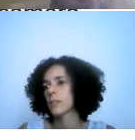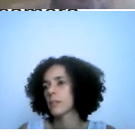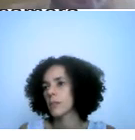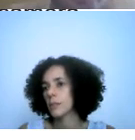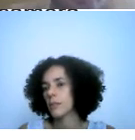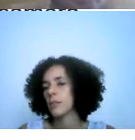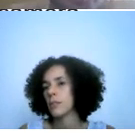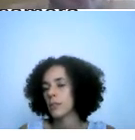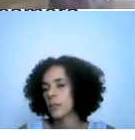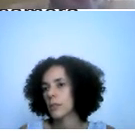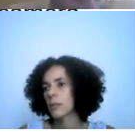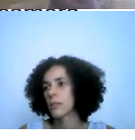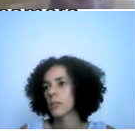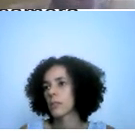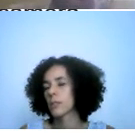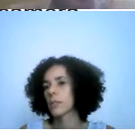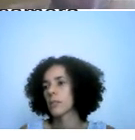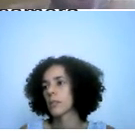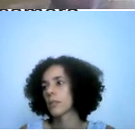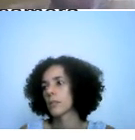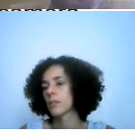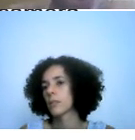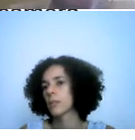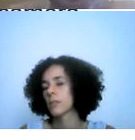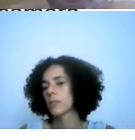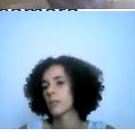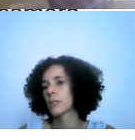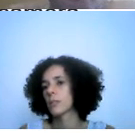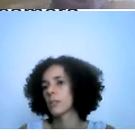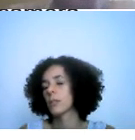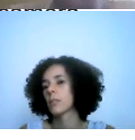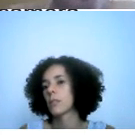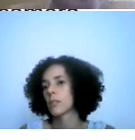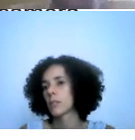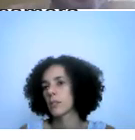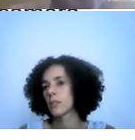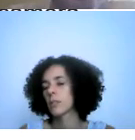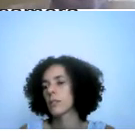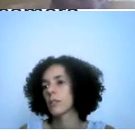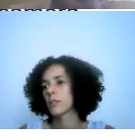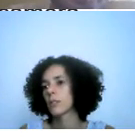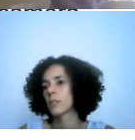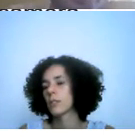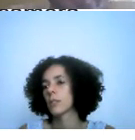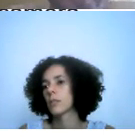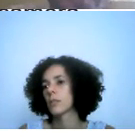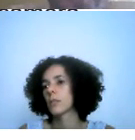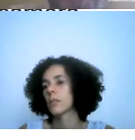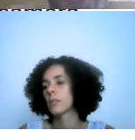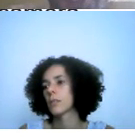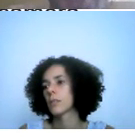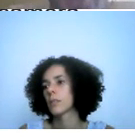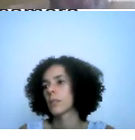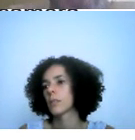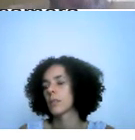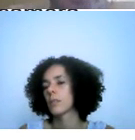exóticas invasoras. Um outro analisou 1.170 registros em 227 unidades de conservação,